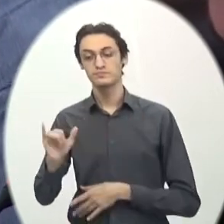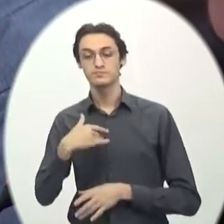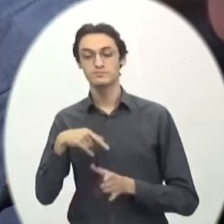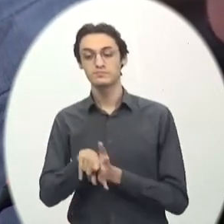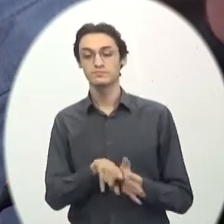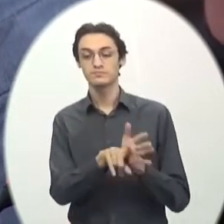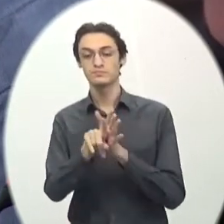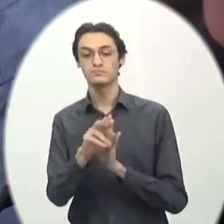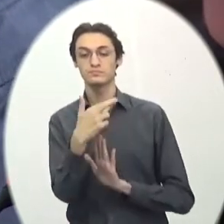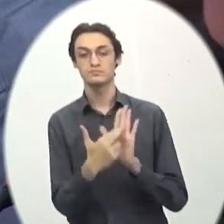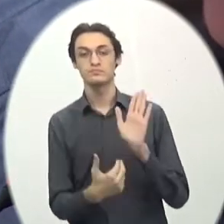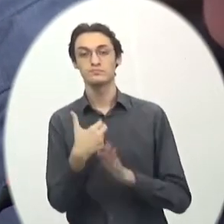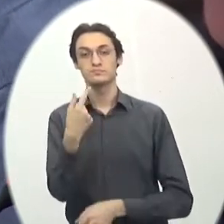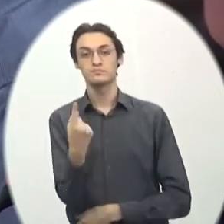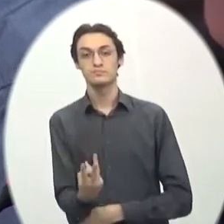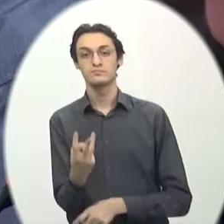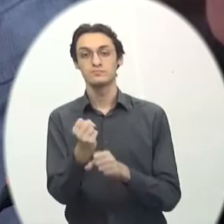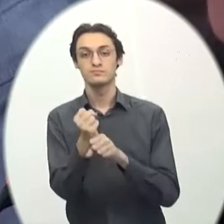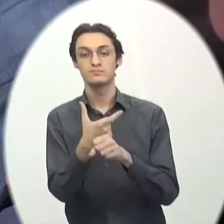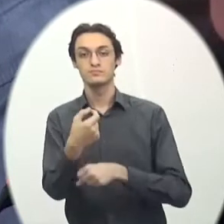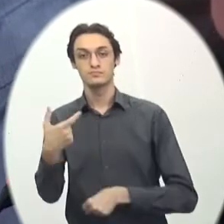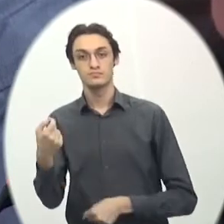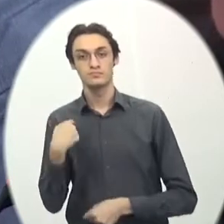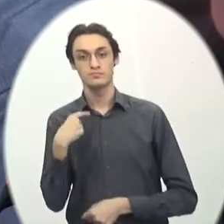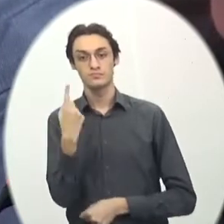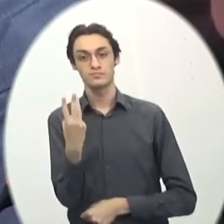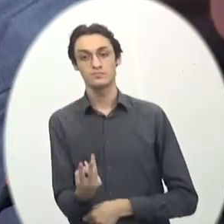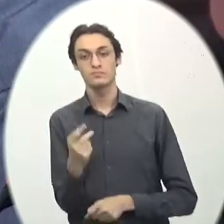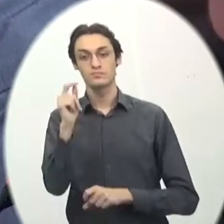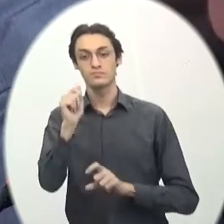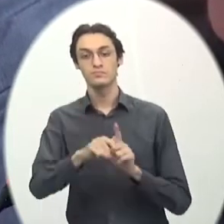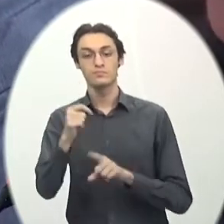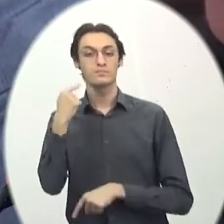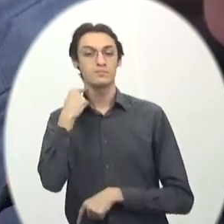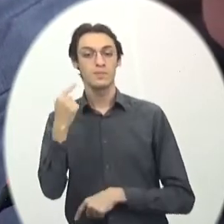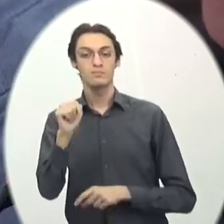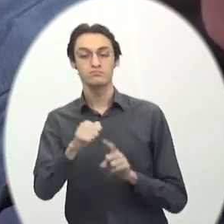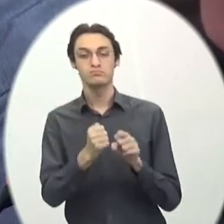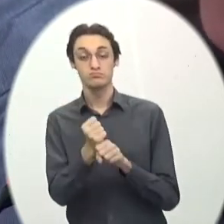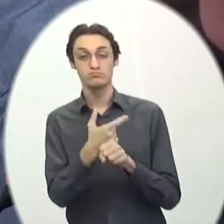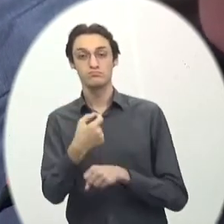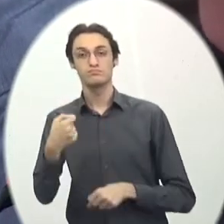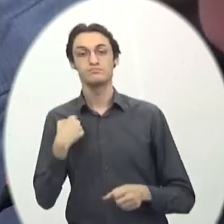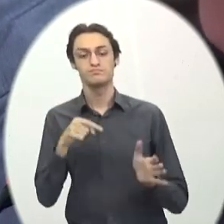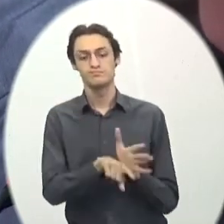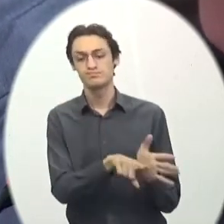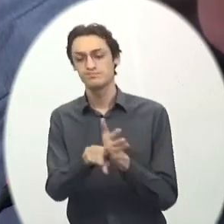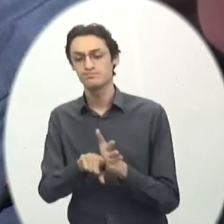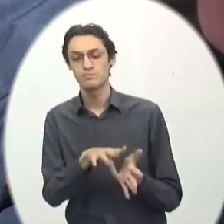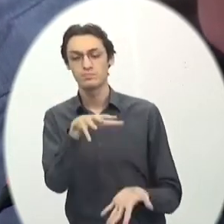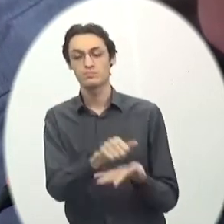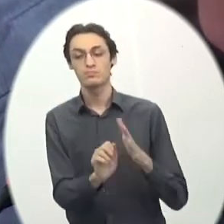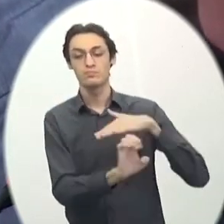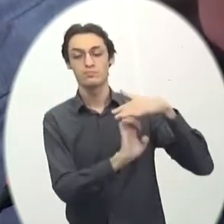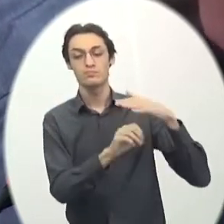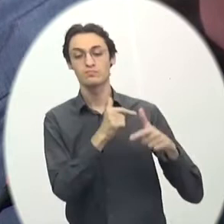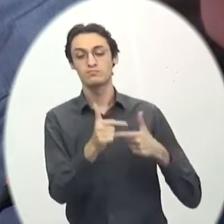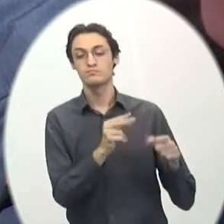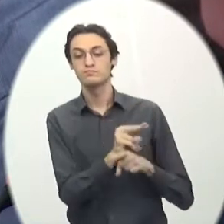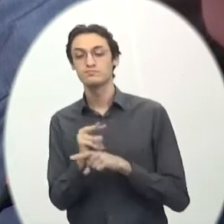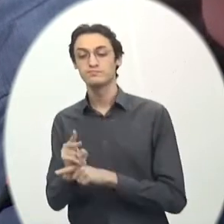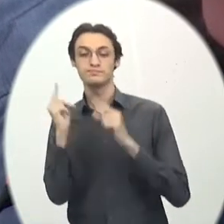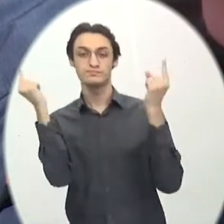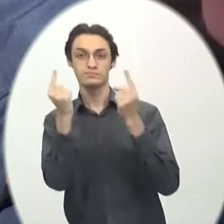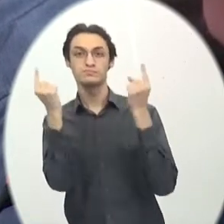pela Resolução 13/2020, de 13 de maio de 2020, para apurar e investigar a contratação de empresa prestadora de serviço de